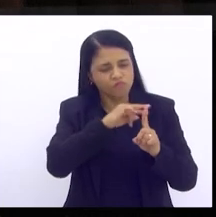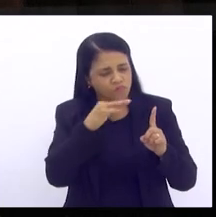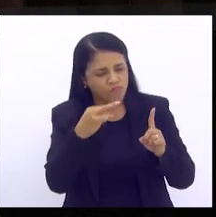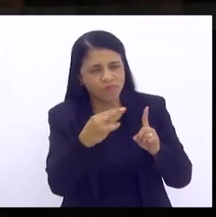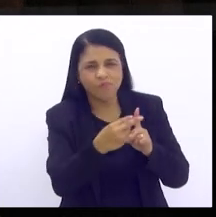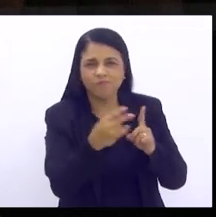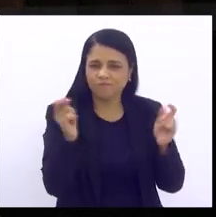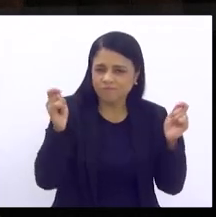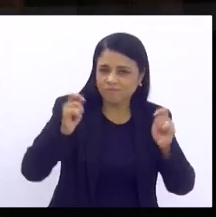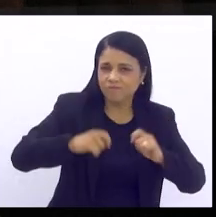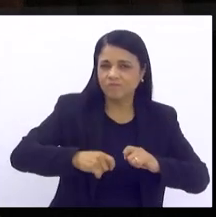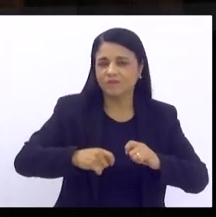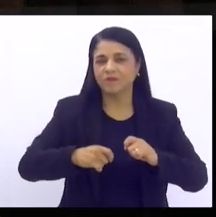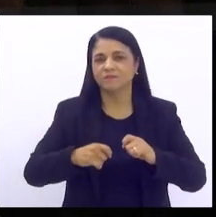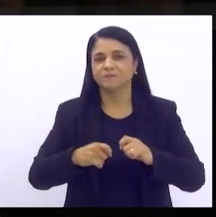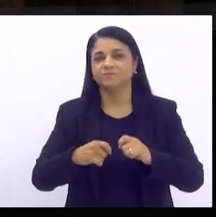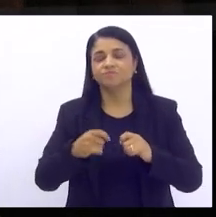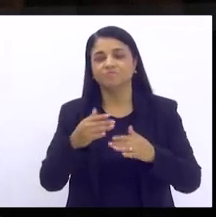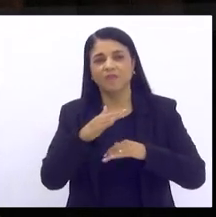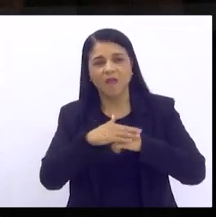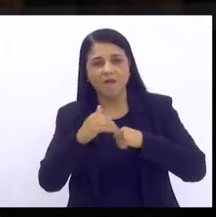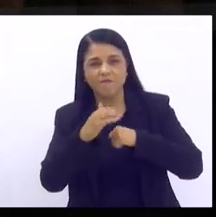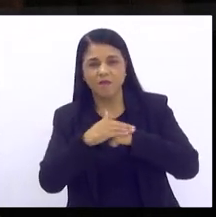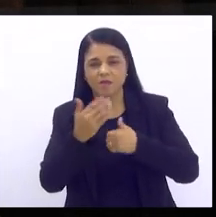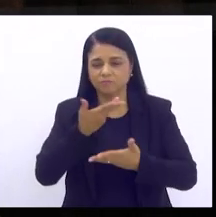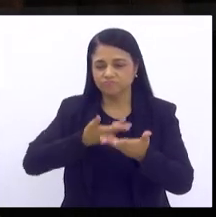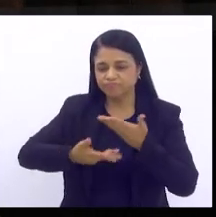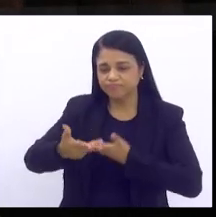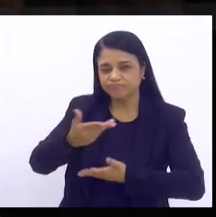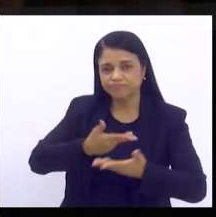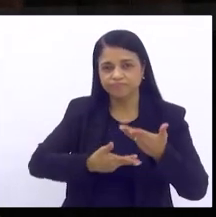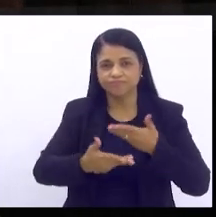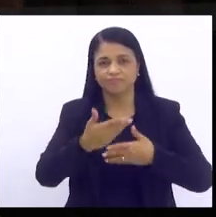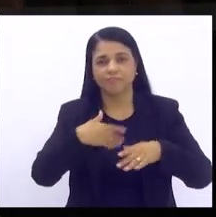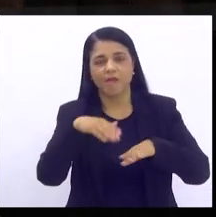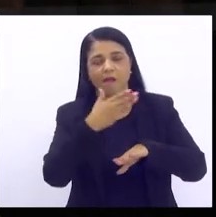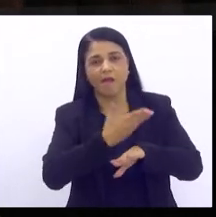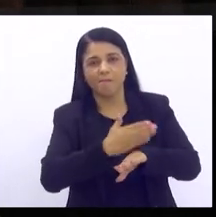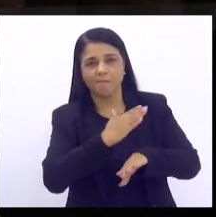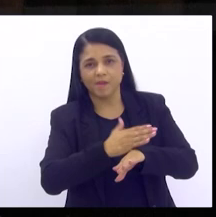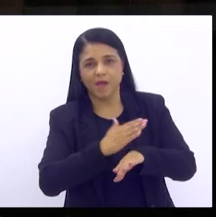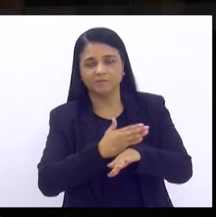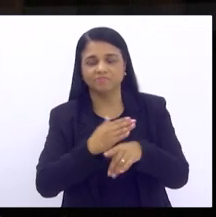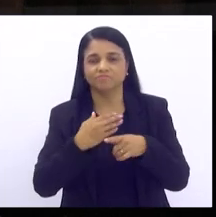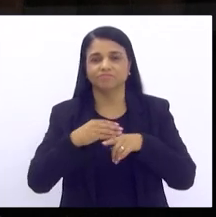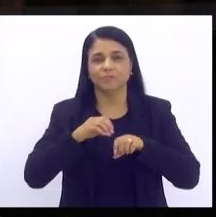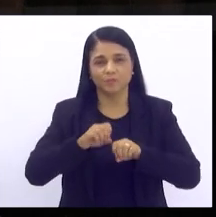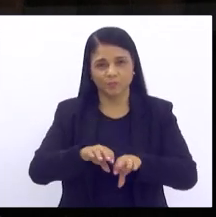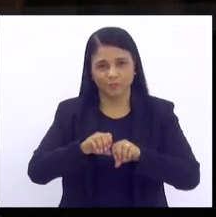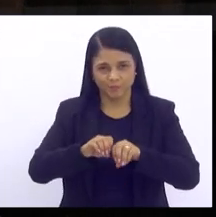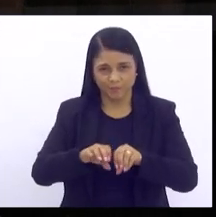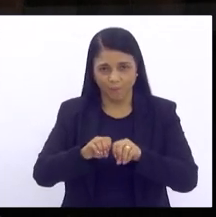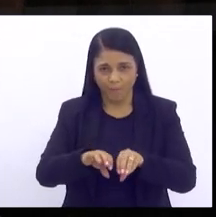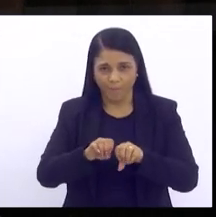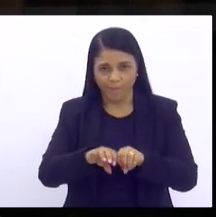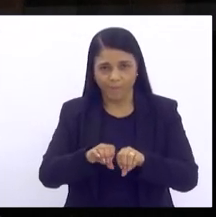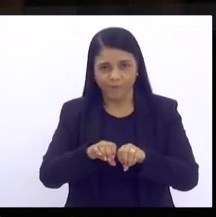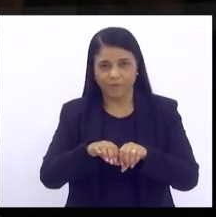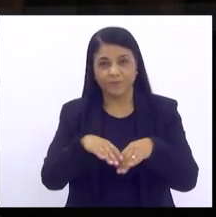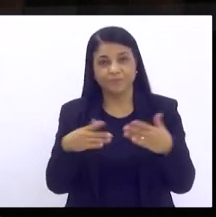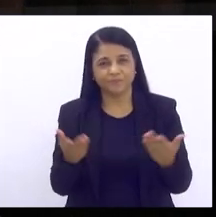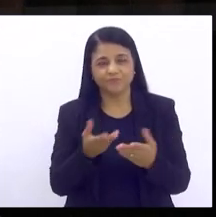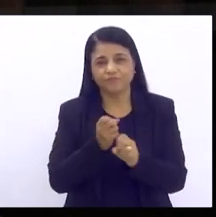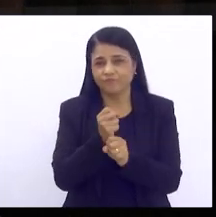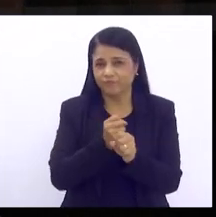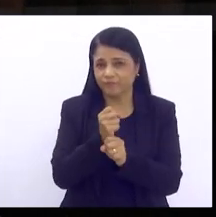expectativa e uma série de afetos que compõem a prática educativa. A gente sabe como os últimos